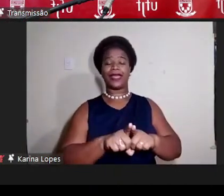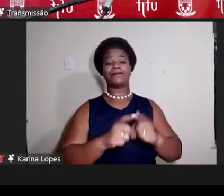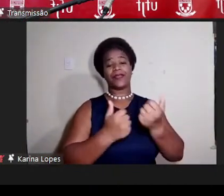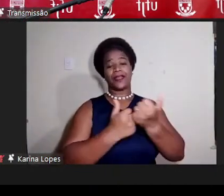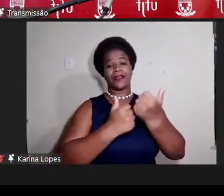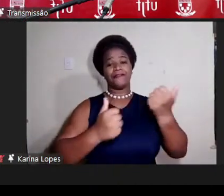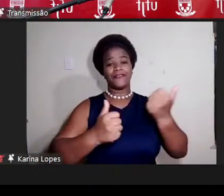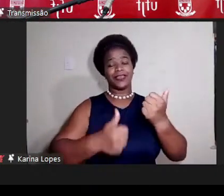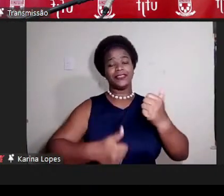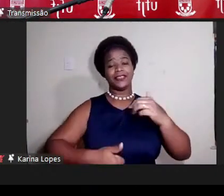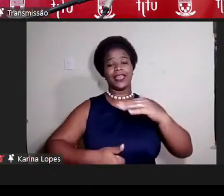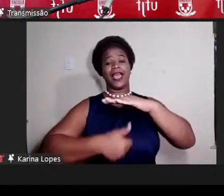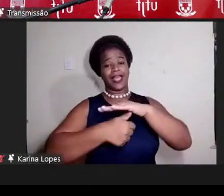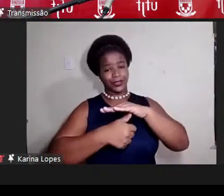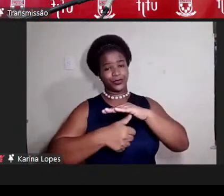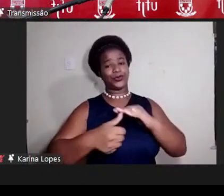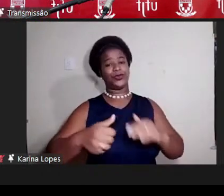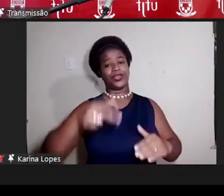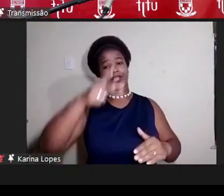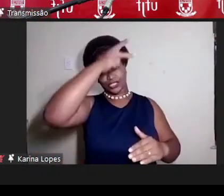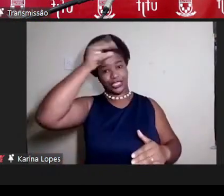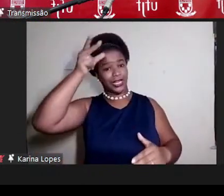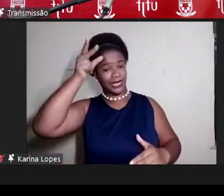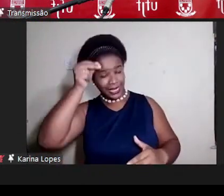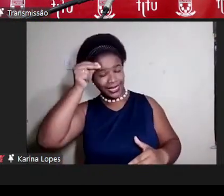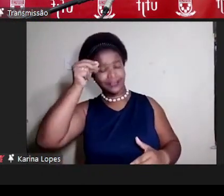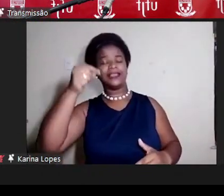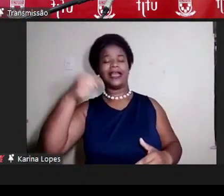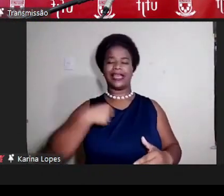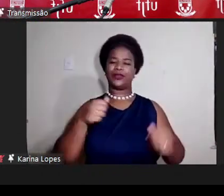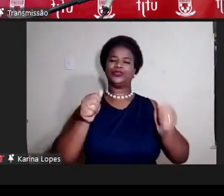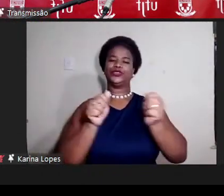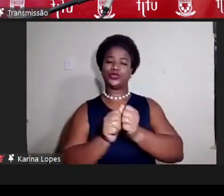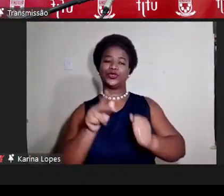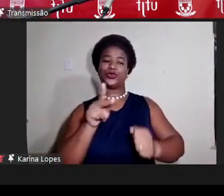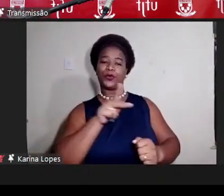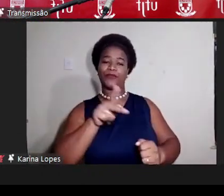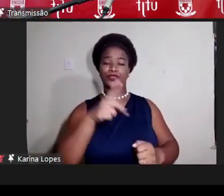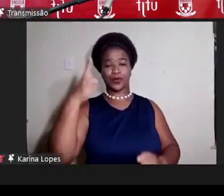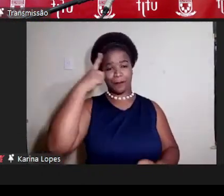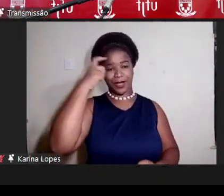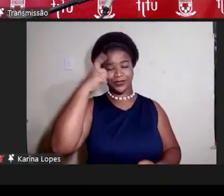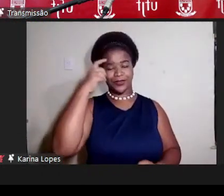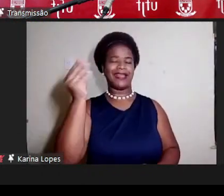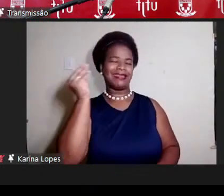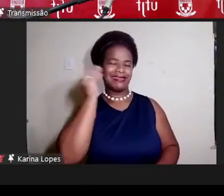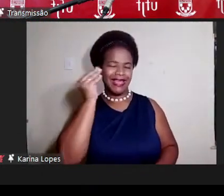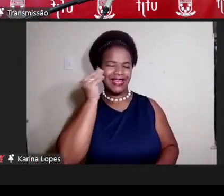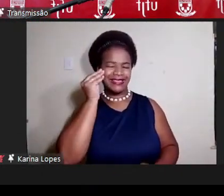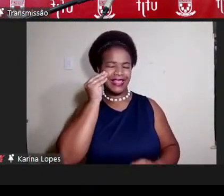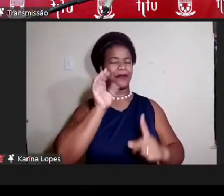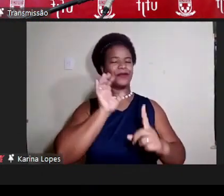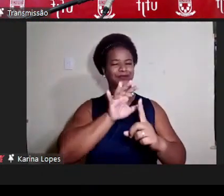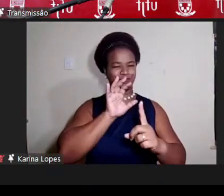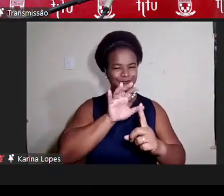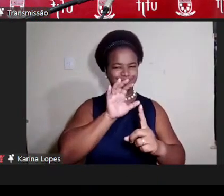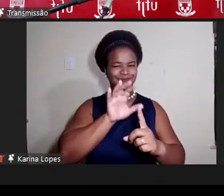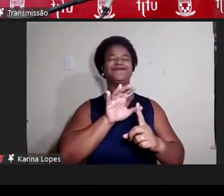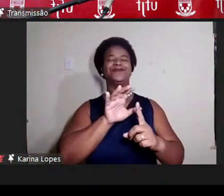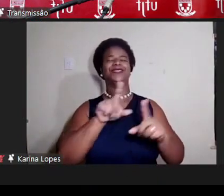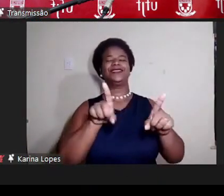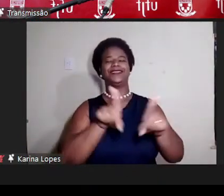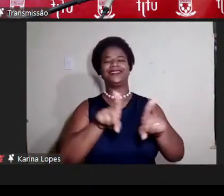mãe do Francisco, que eu e o professor Marcos Davi tentamos de todas as formas, eu também um